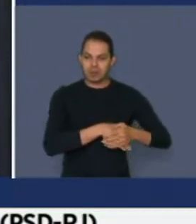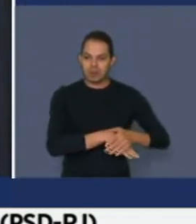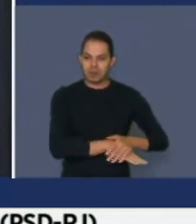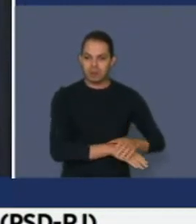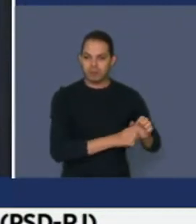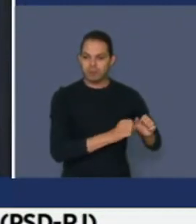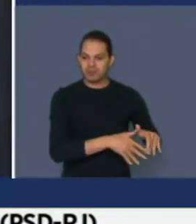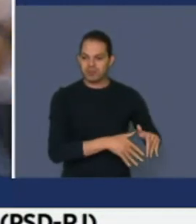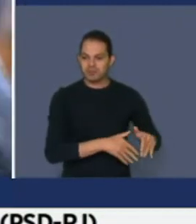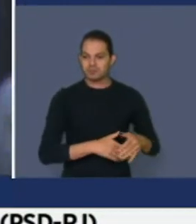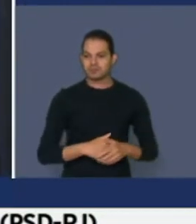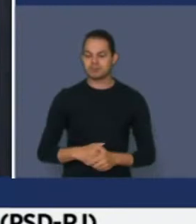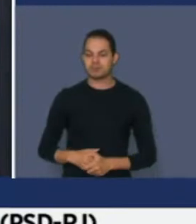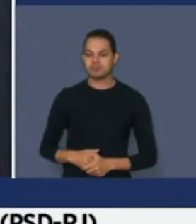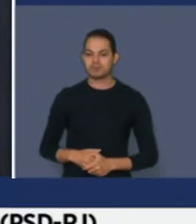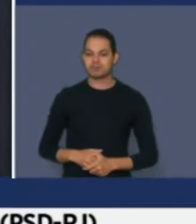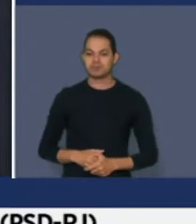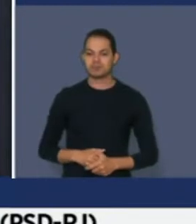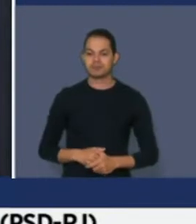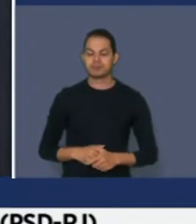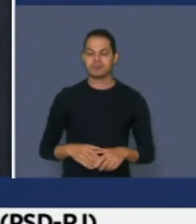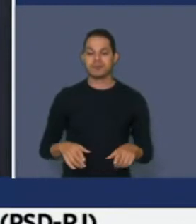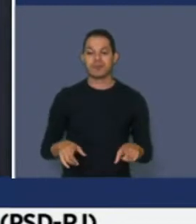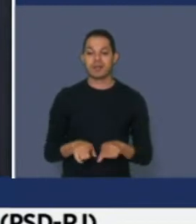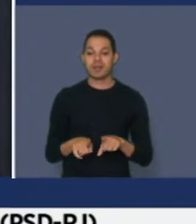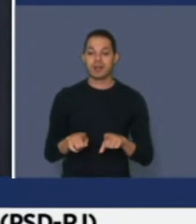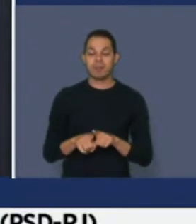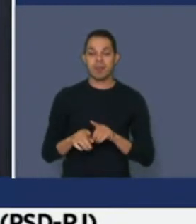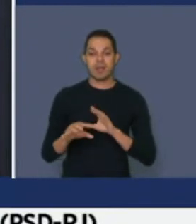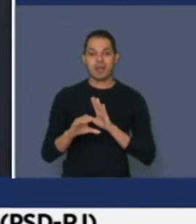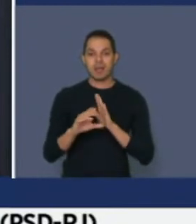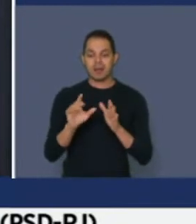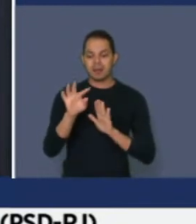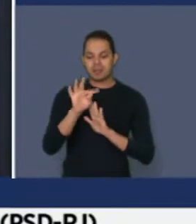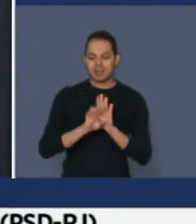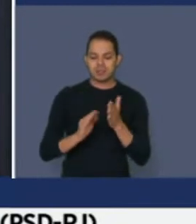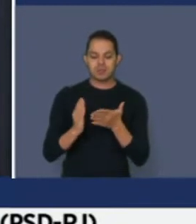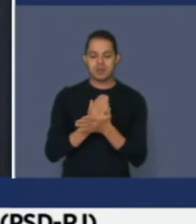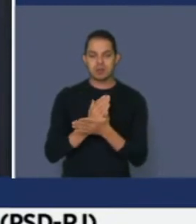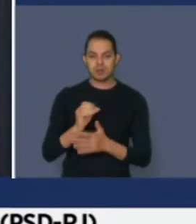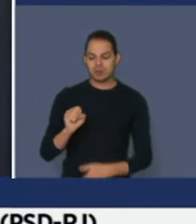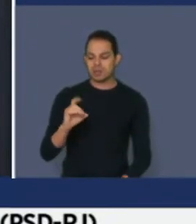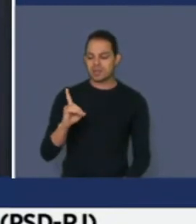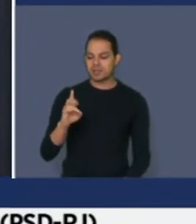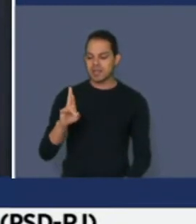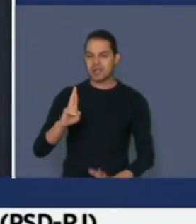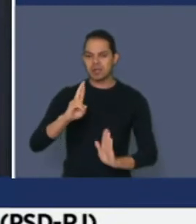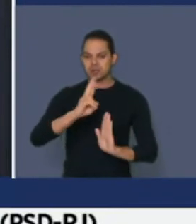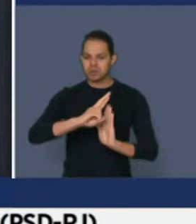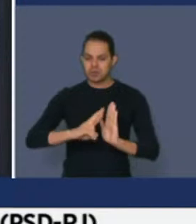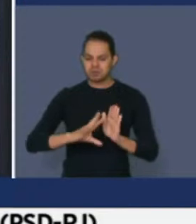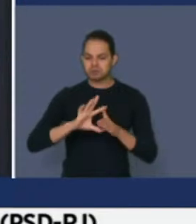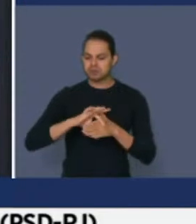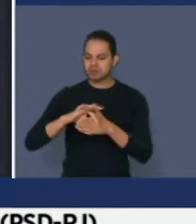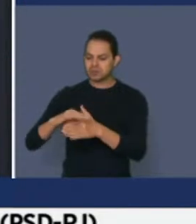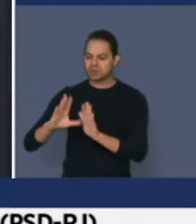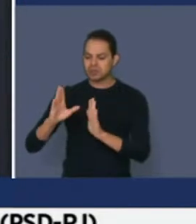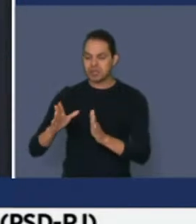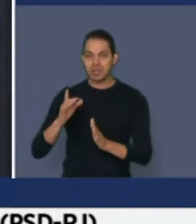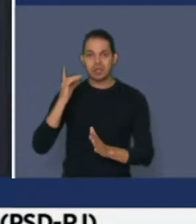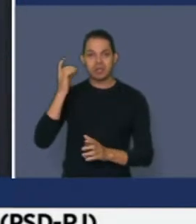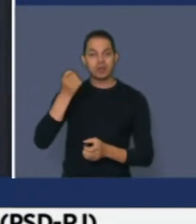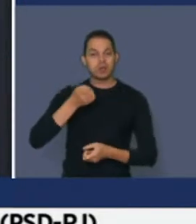alguns trechos. Já deixei disponibilizado no SDR o relatório, tanto do deputado Gilson